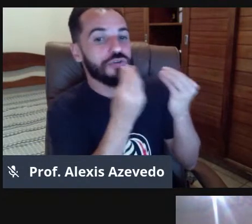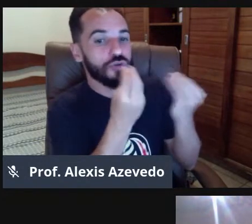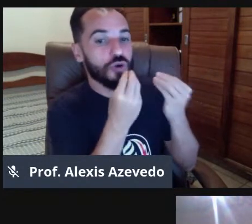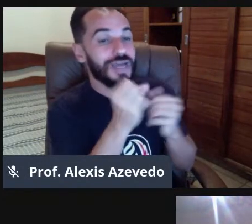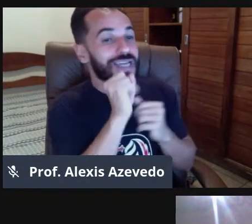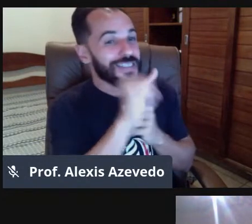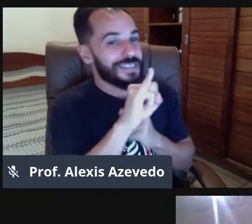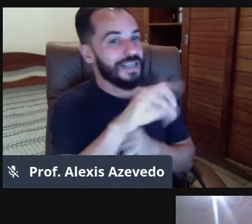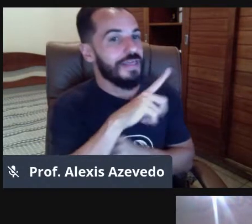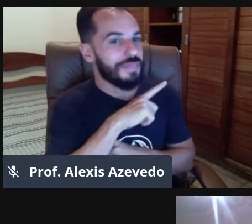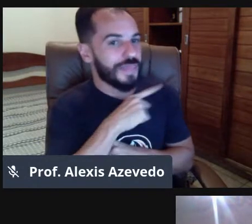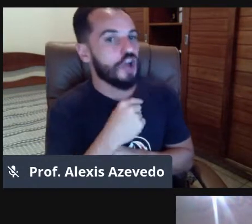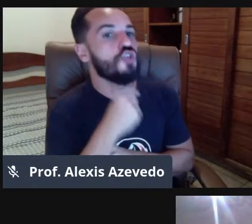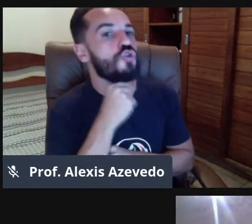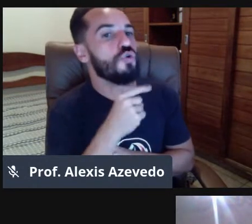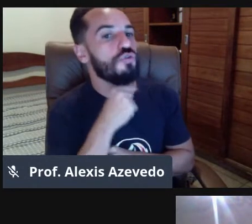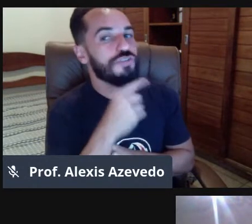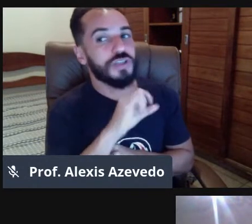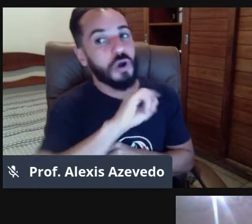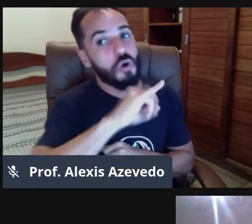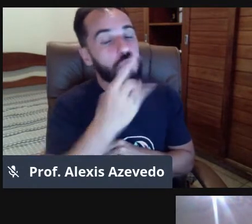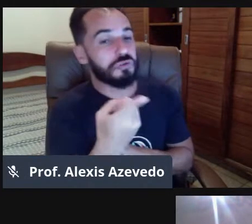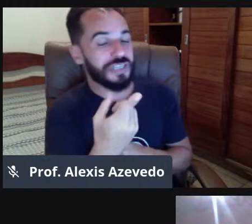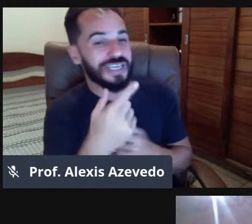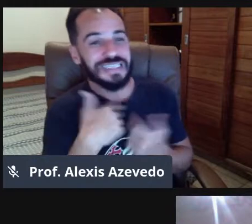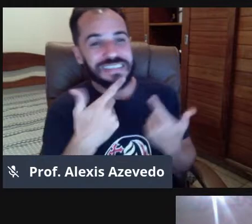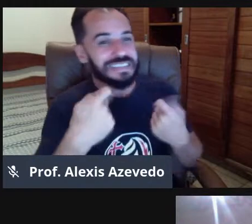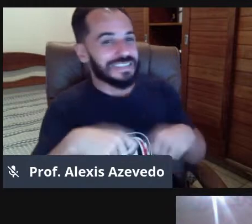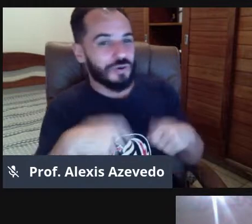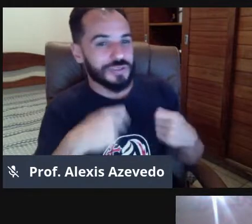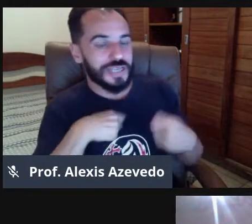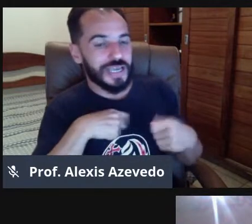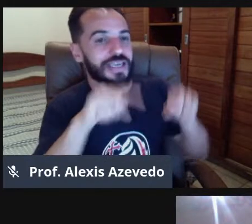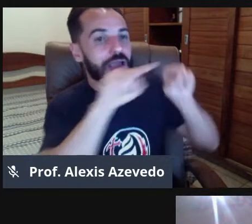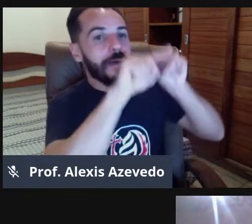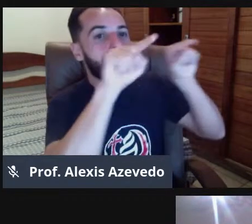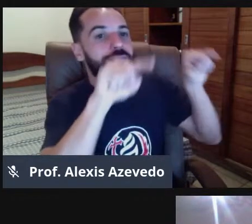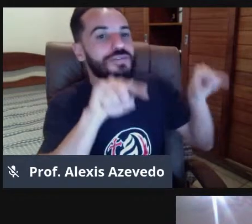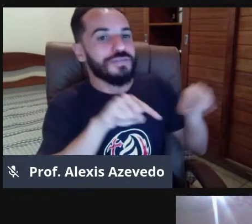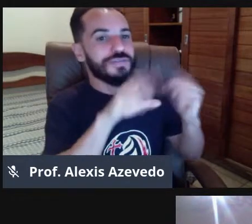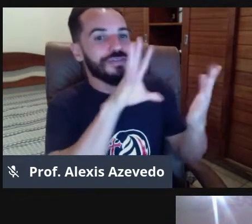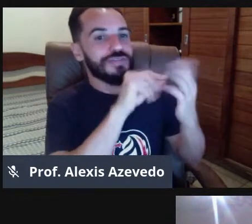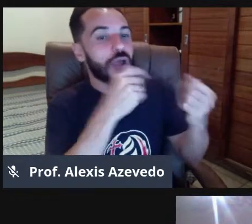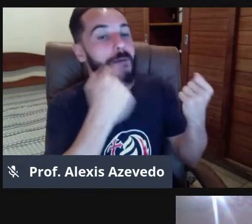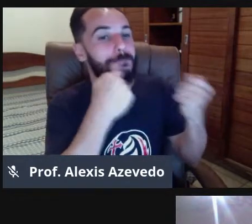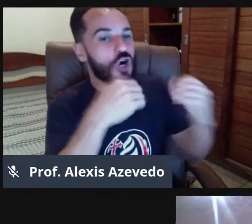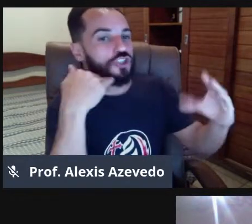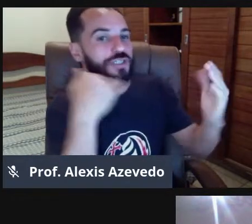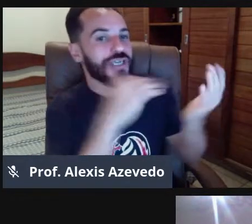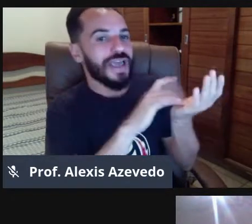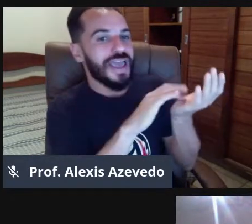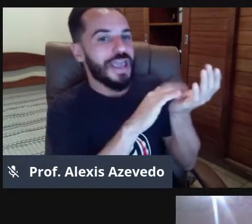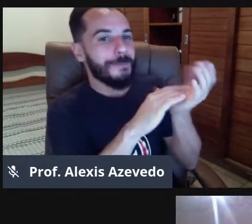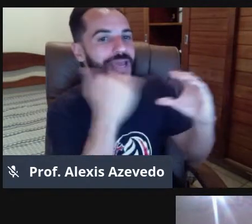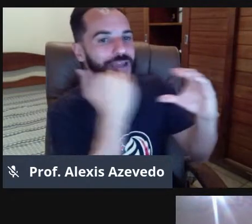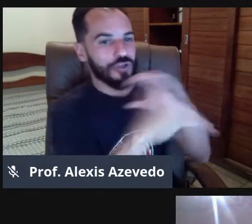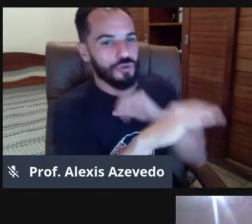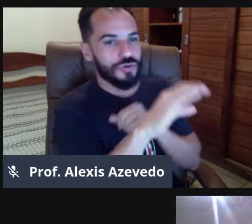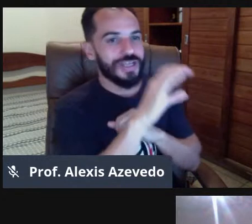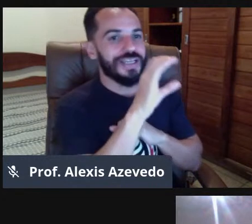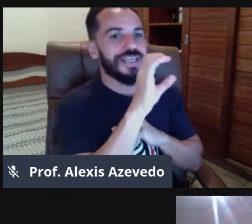alguma dúvida ou não estiver conseguindo, dá um print de tela, manda para o e-mail da secretaria. Com relação ao